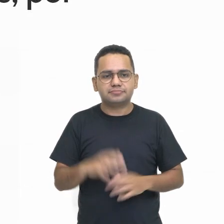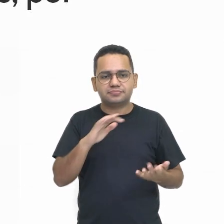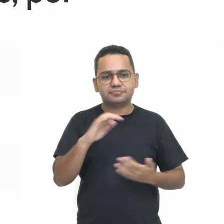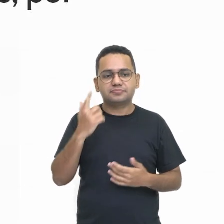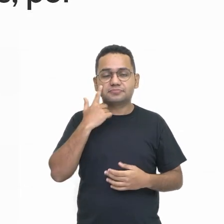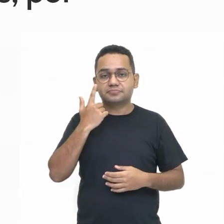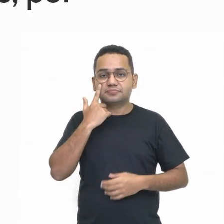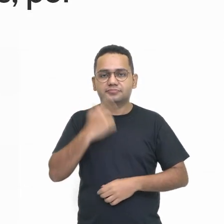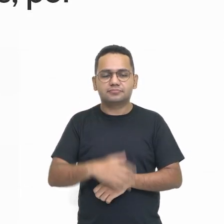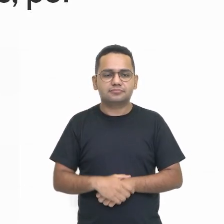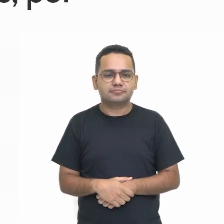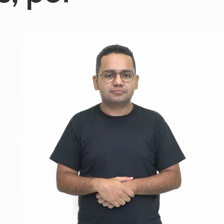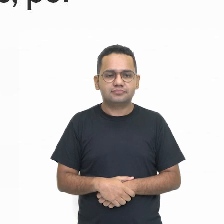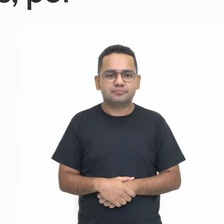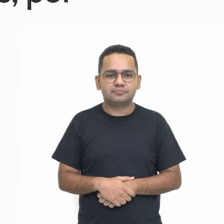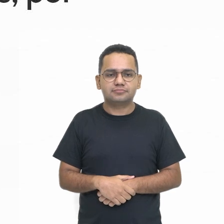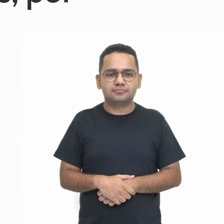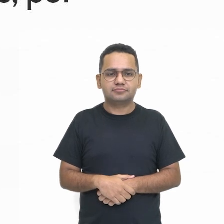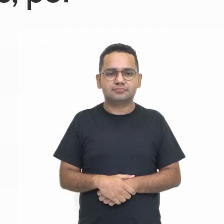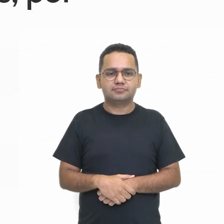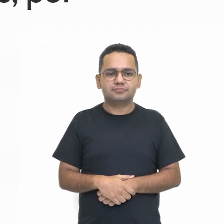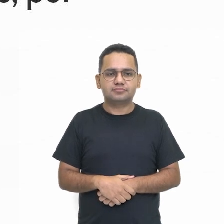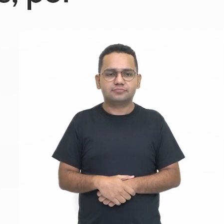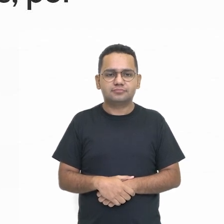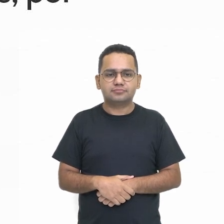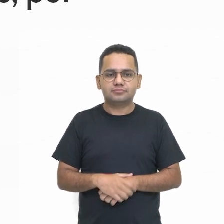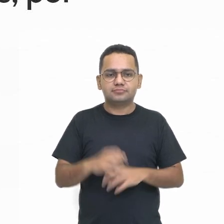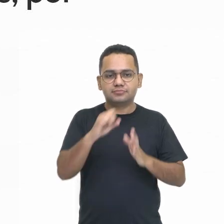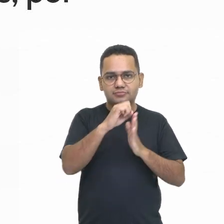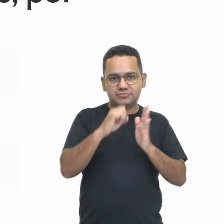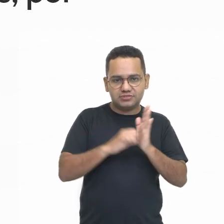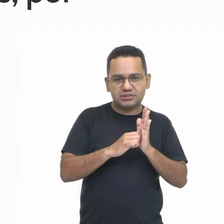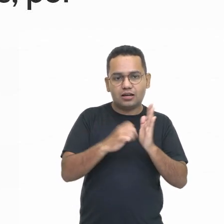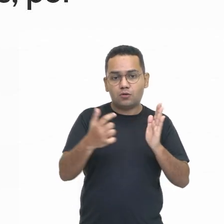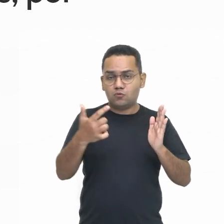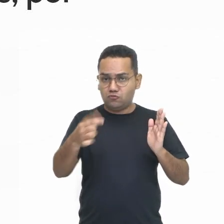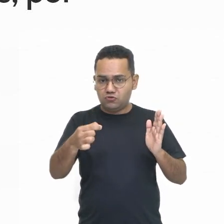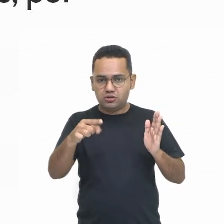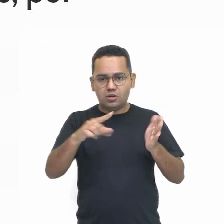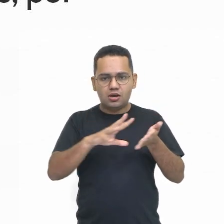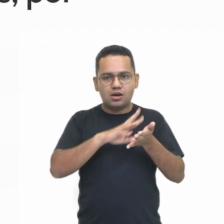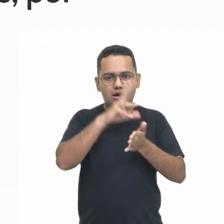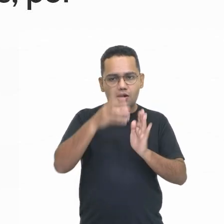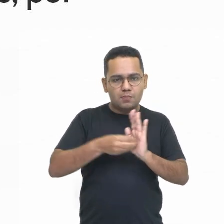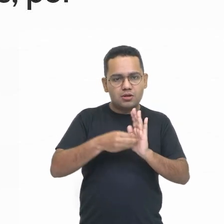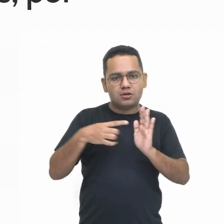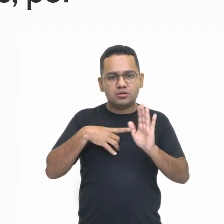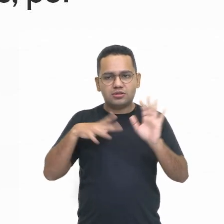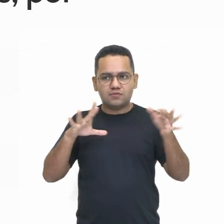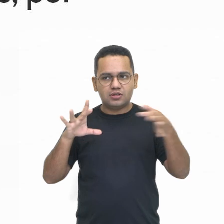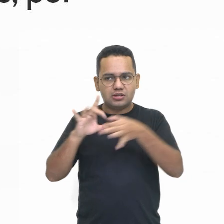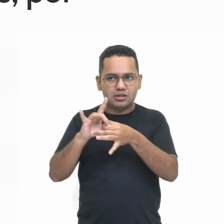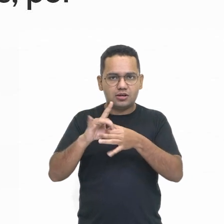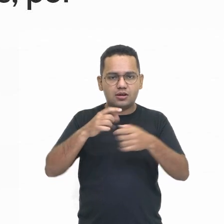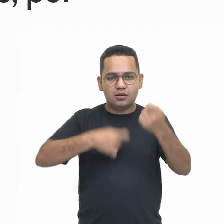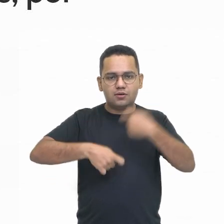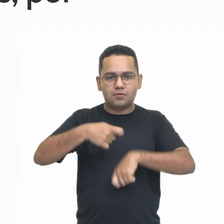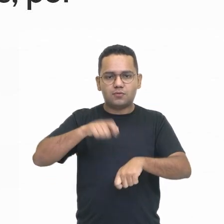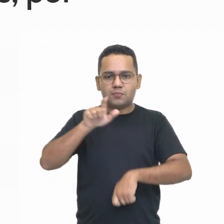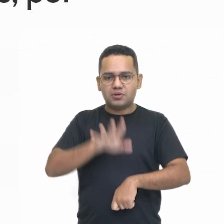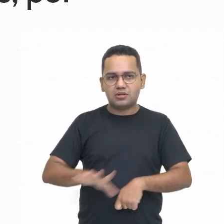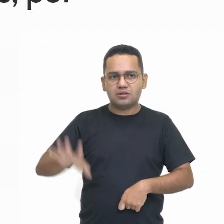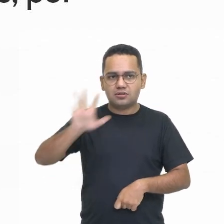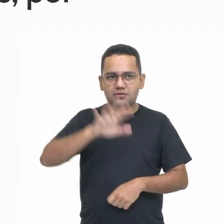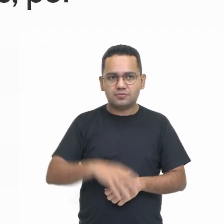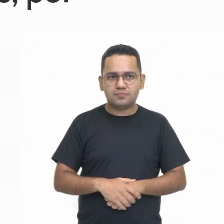ao texto. No século XIX, né, a Amazônia ela passou justamente por esse processo de integração à economia nacional,